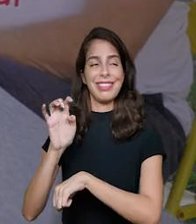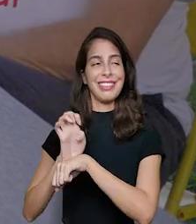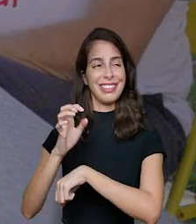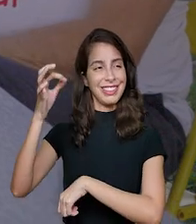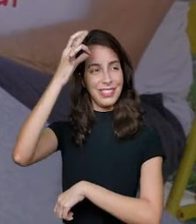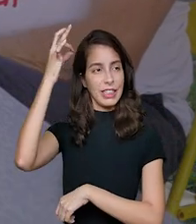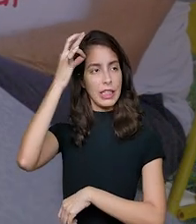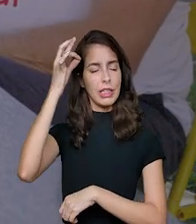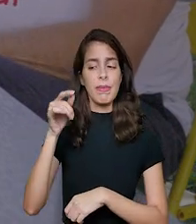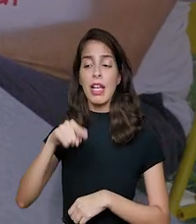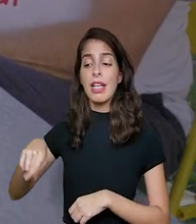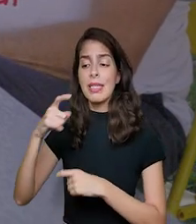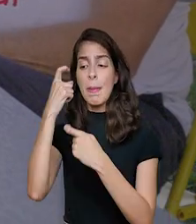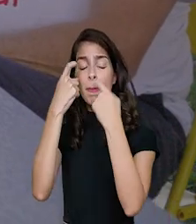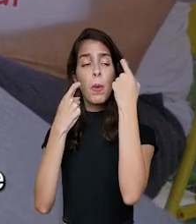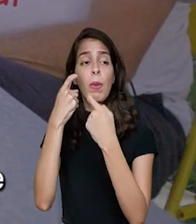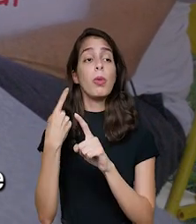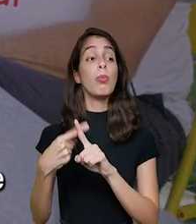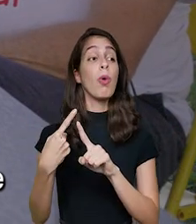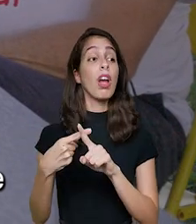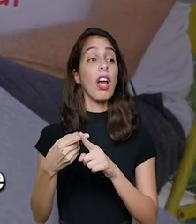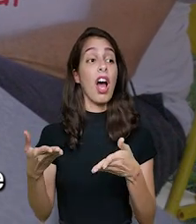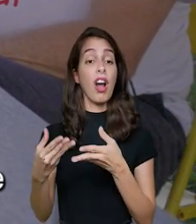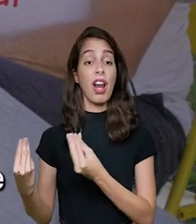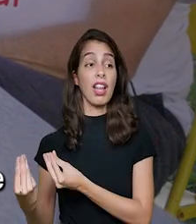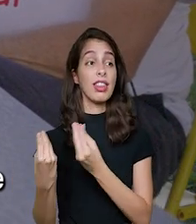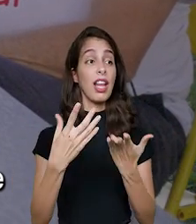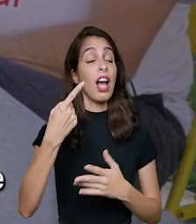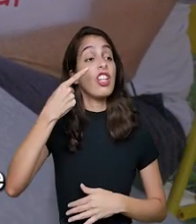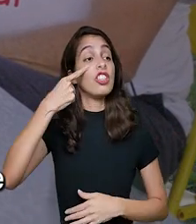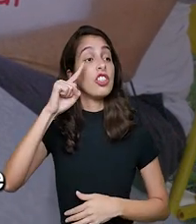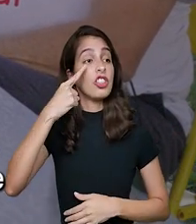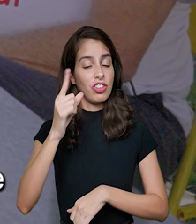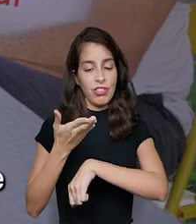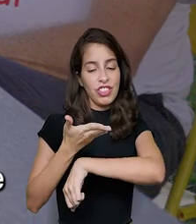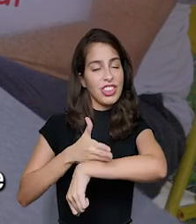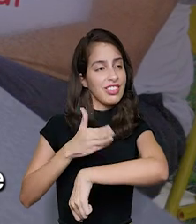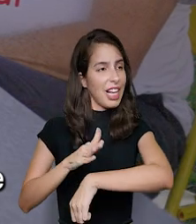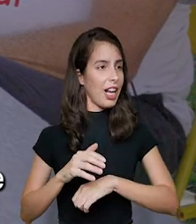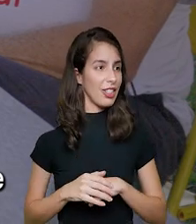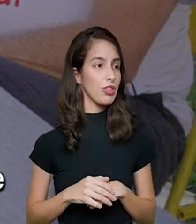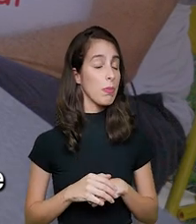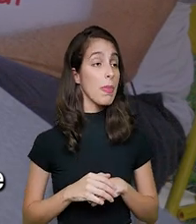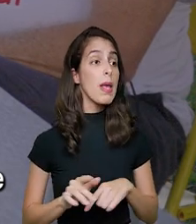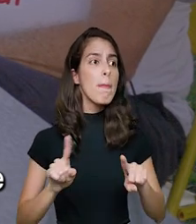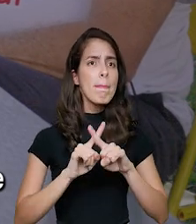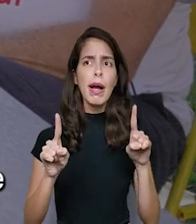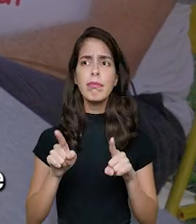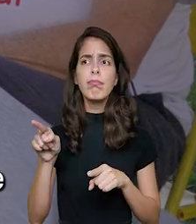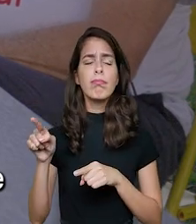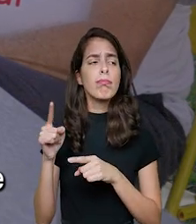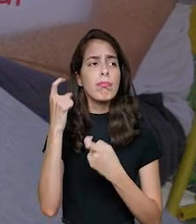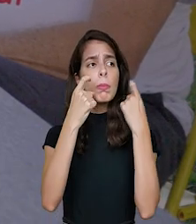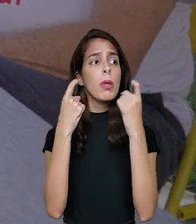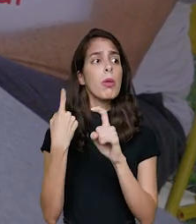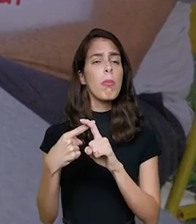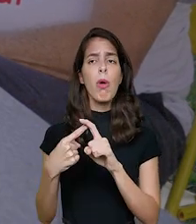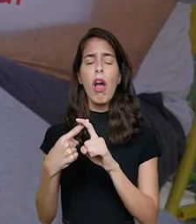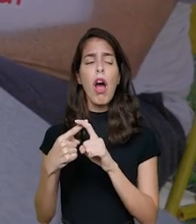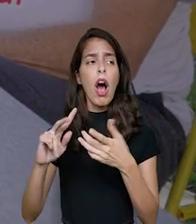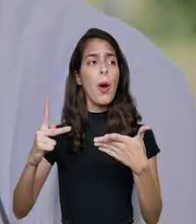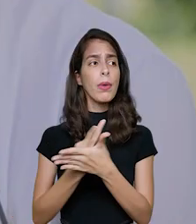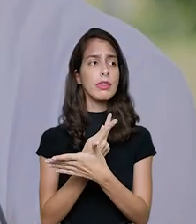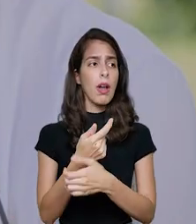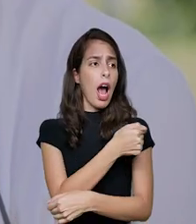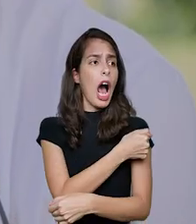tal apareceu muitos alunos e hoje esse número tá diminuindo E aí a pessoa me foi lá me perguntar assim o que que tá acontecendo que o if as